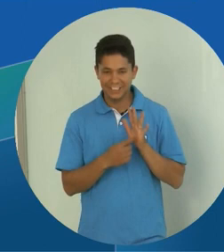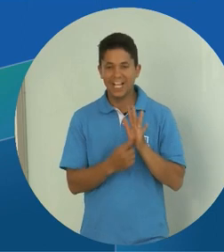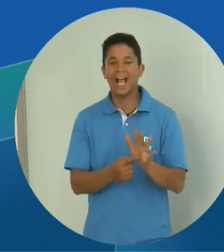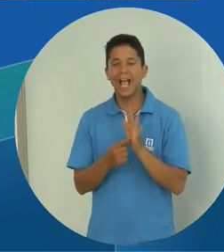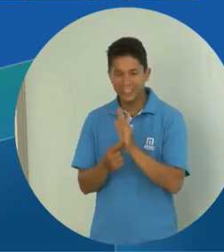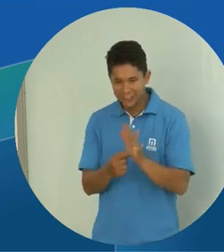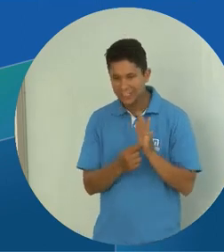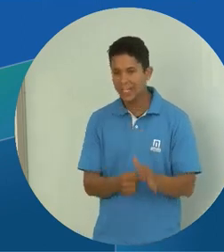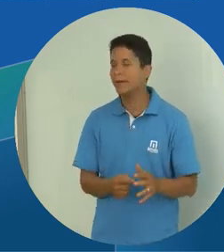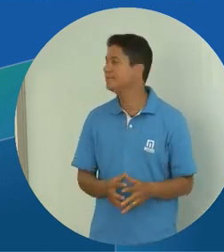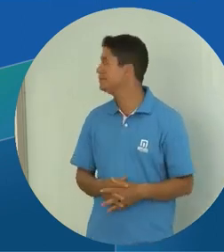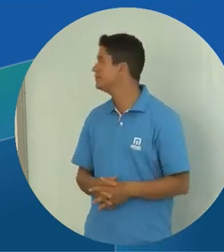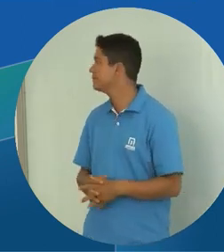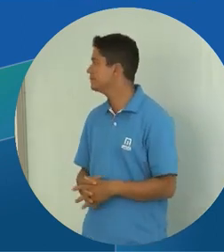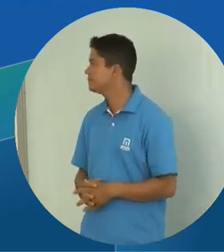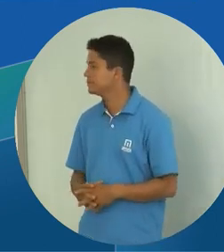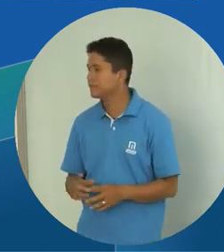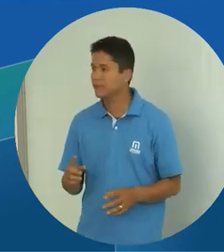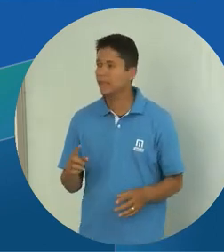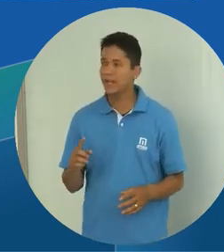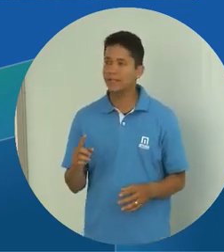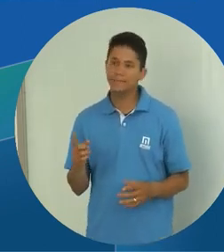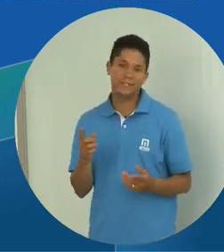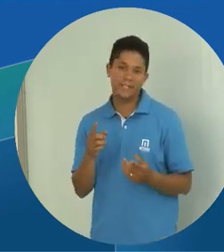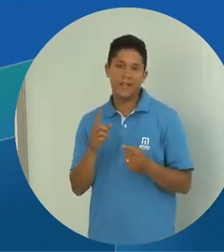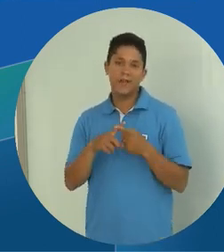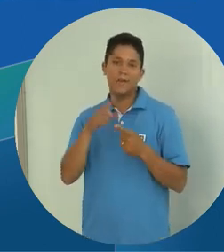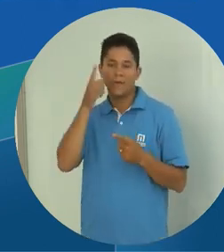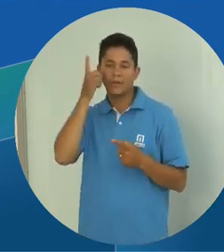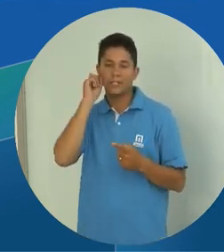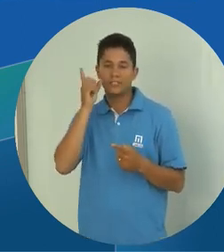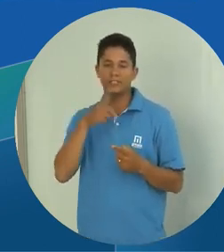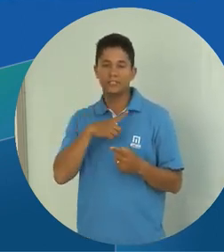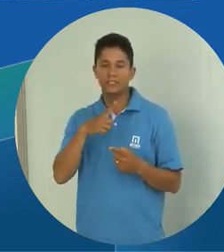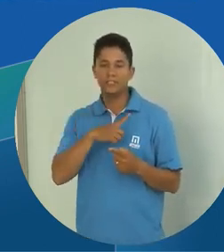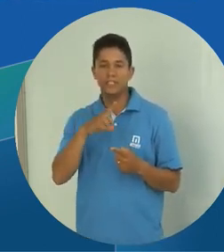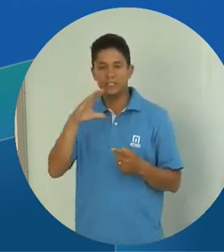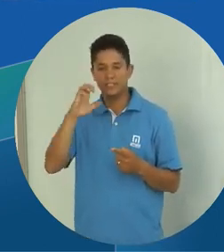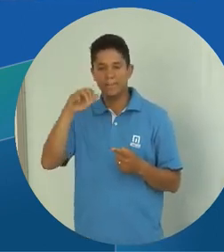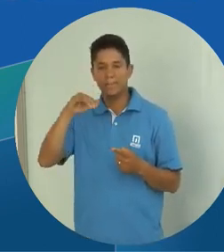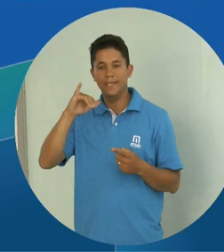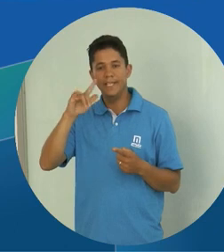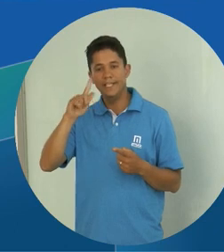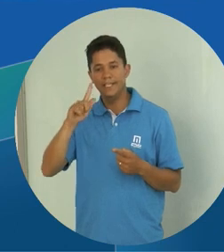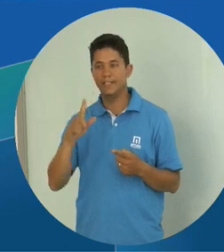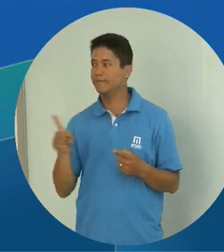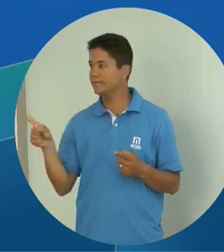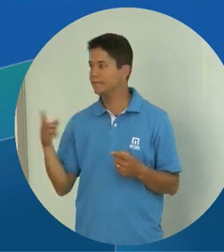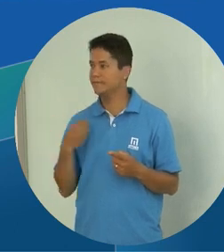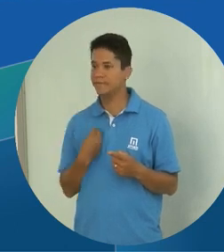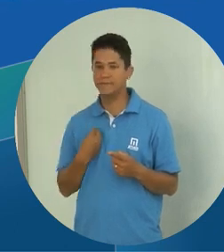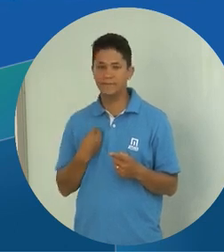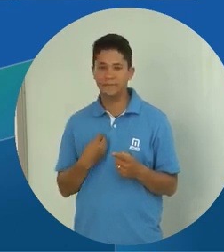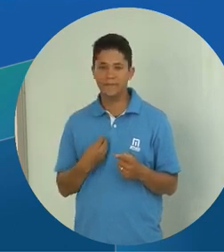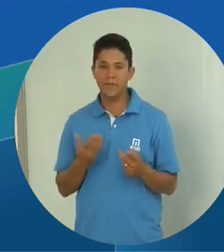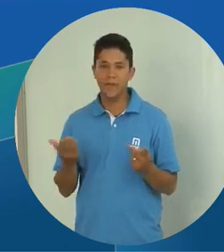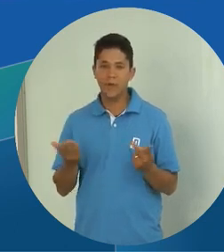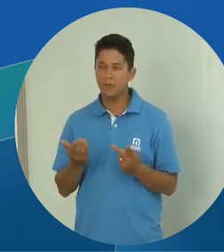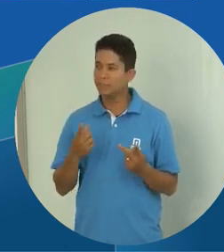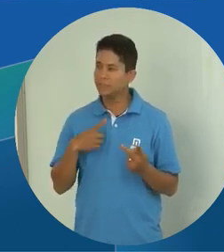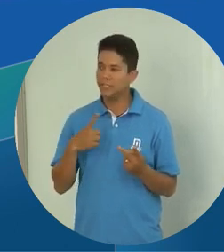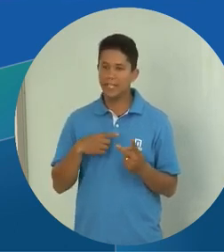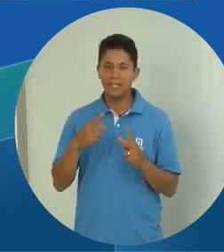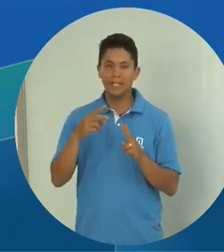mercado nacional, e a gente tem estudado bastante aqui, desenvolvimento de software, desenvolvimento de solução junto com os clientes, mas